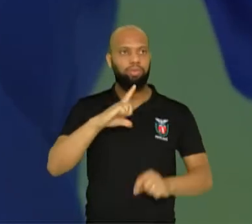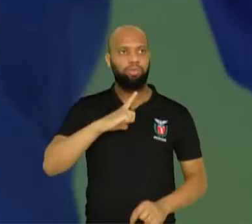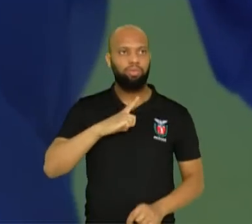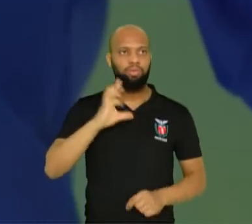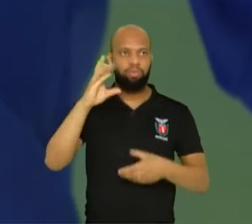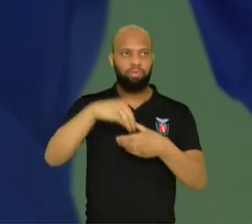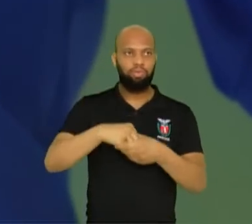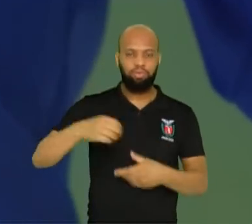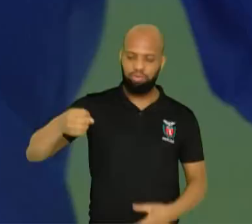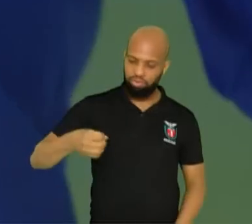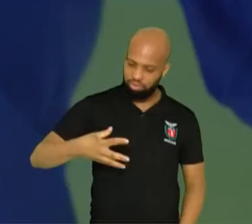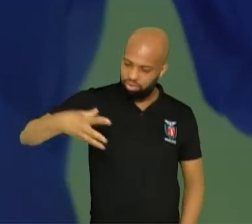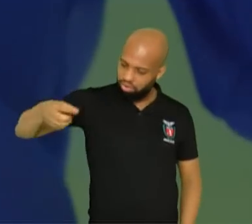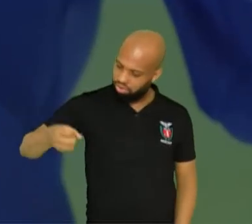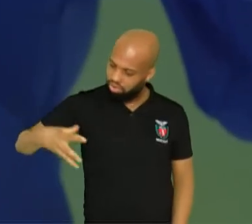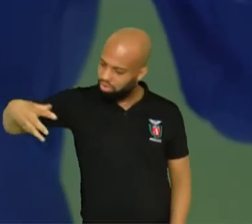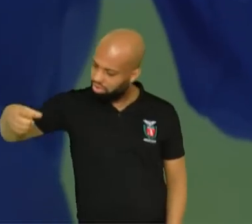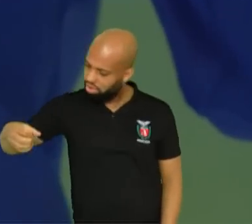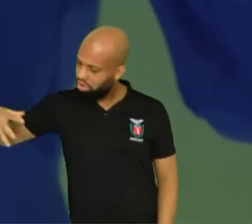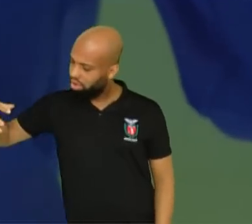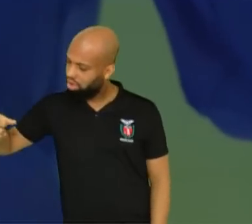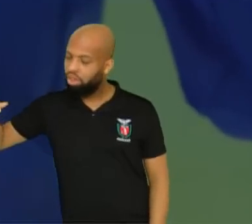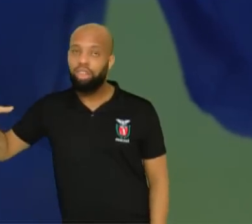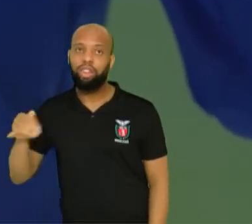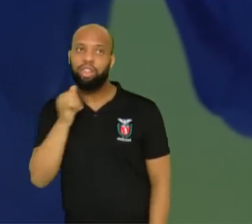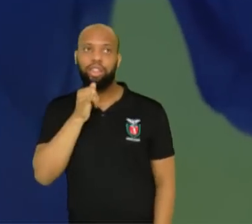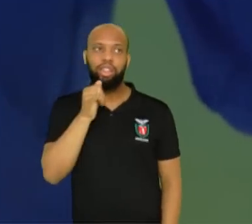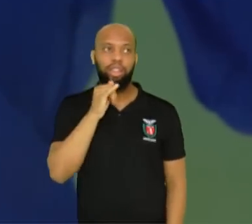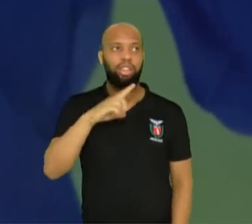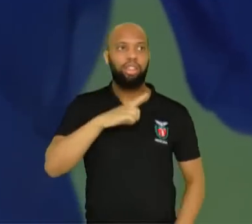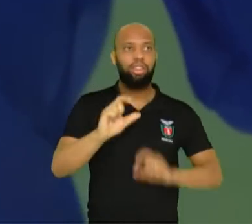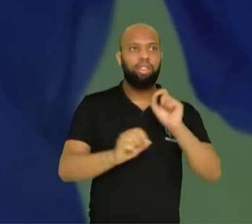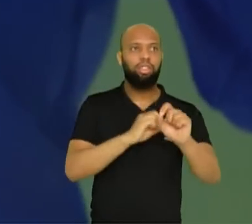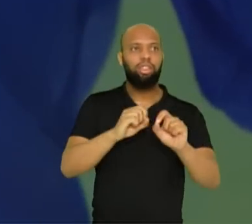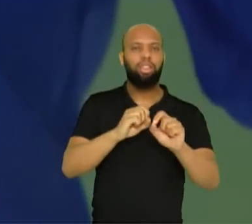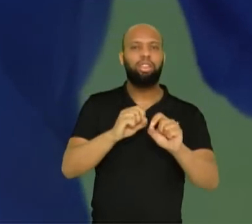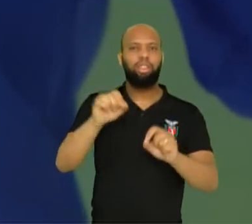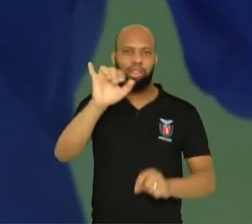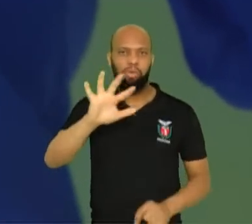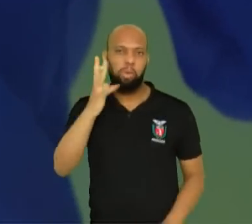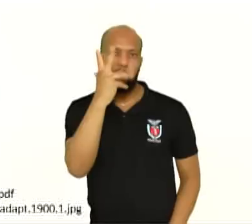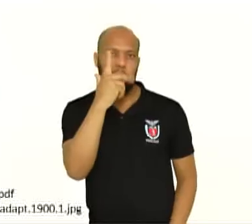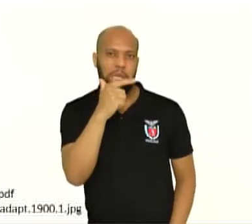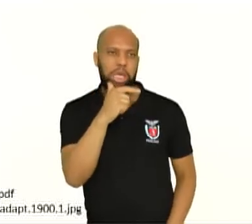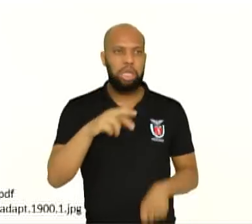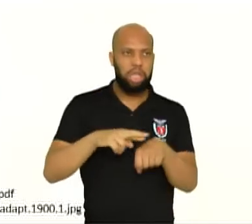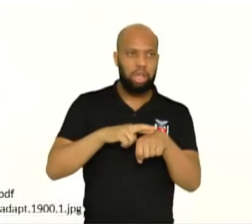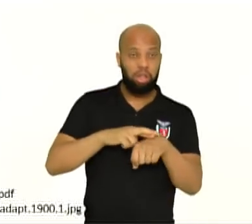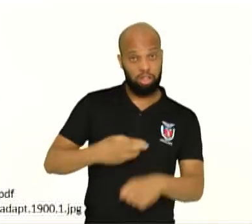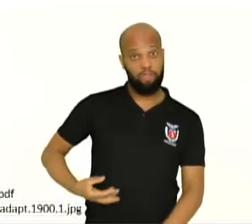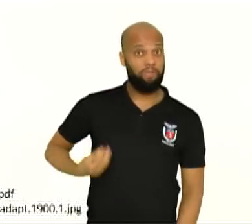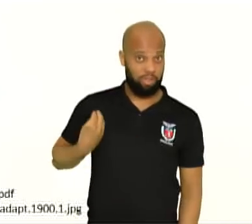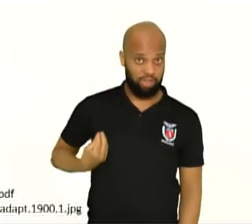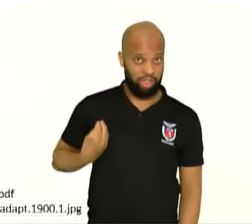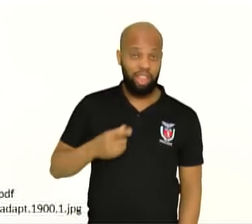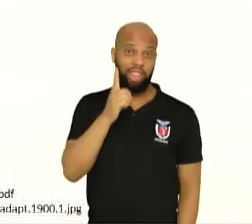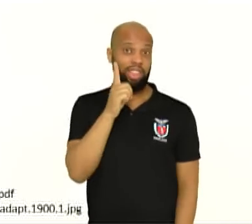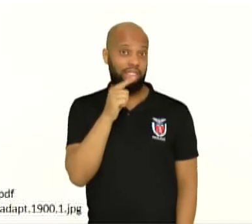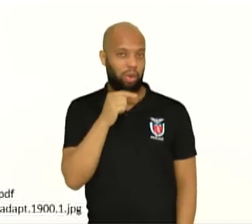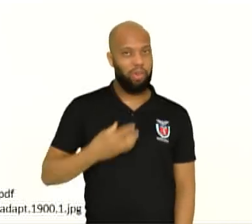água-viva como exemplo. A da imagem tá roxa, bonita ali, se movimentando, porque ela tá viva,